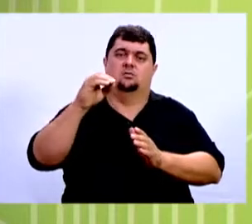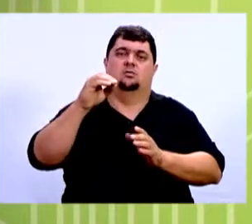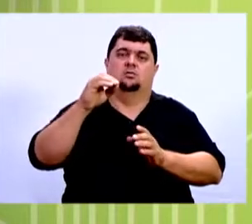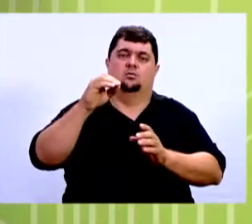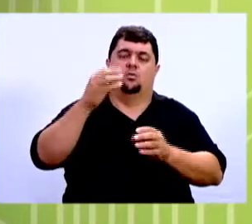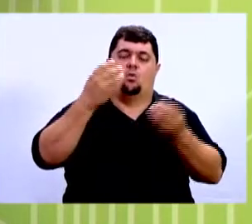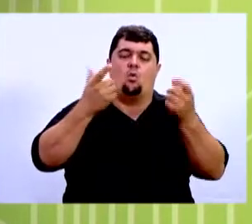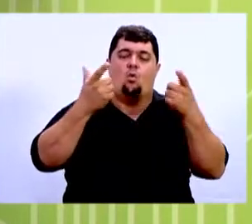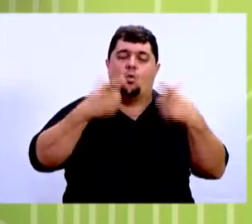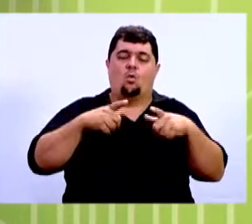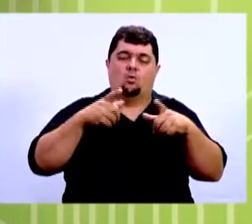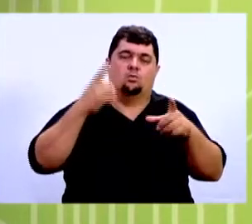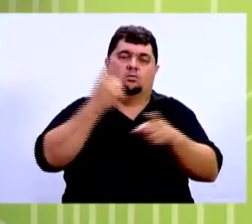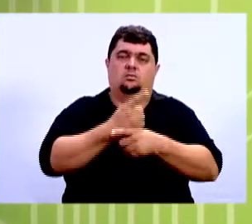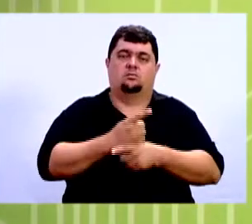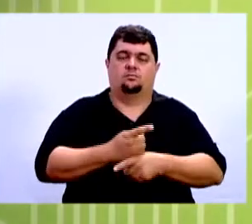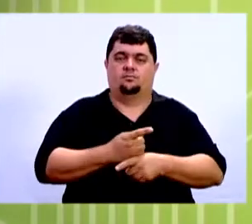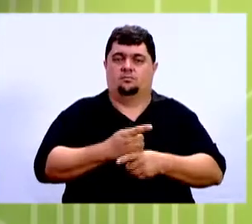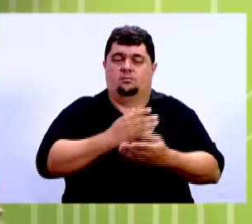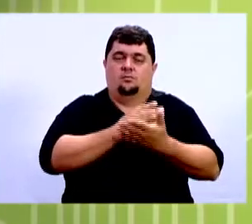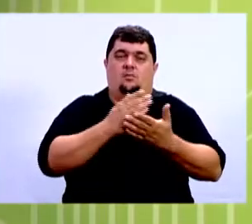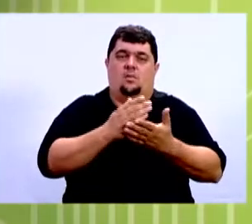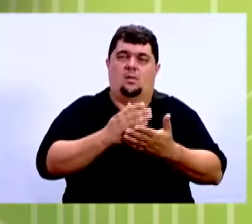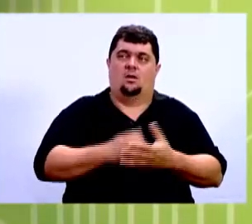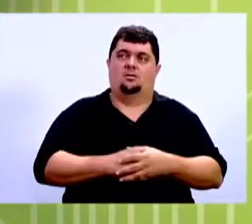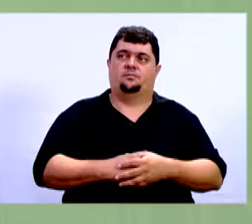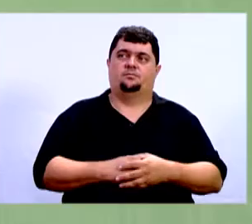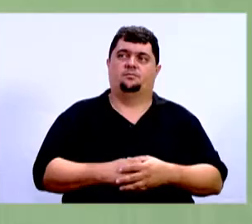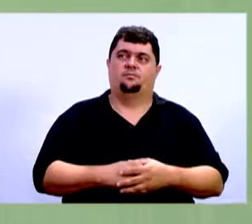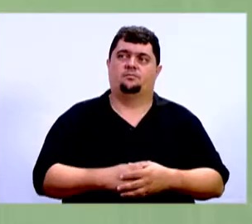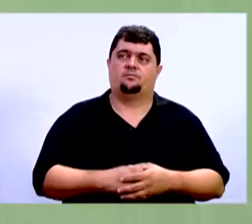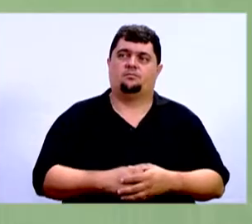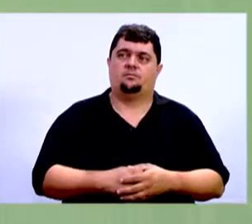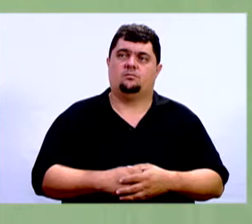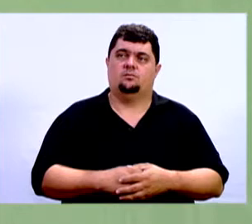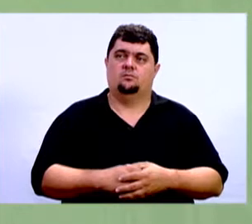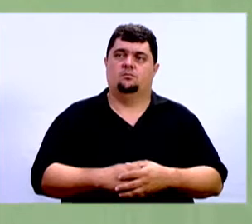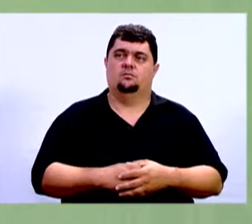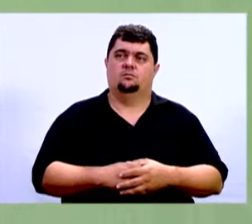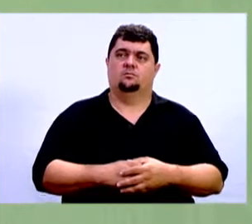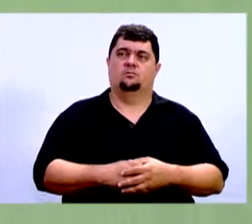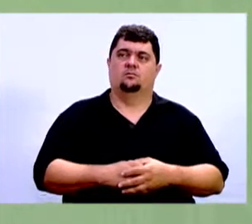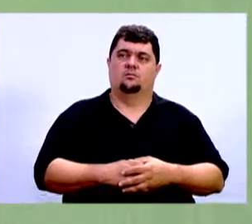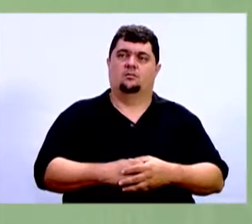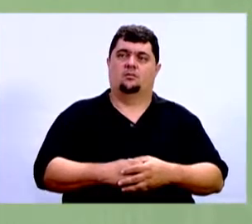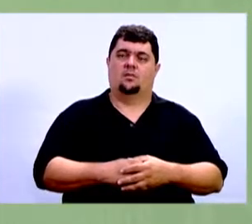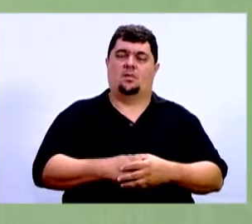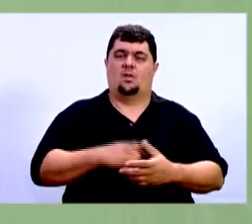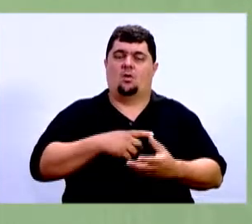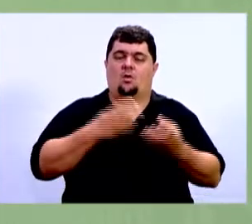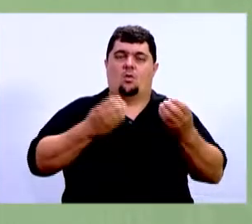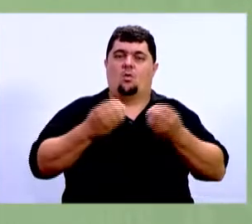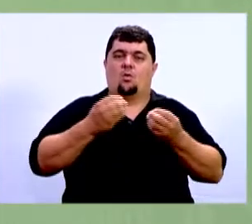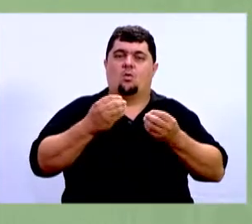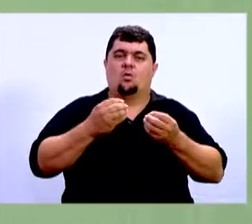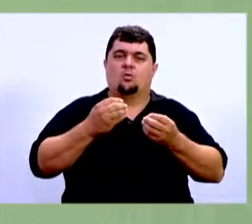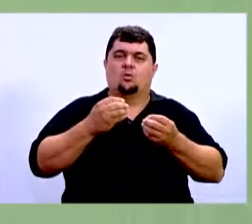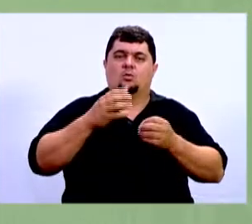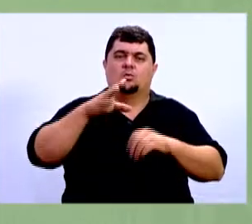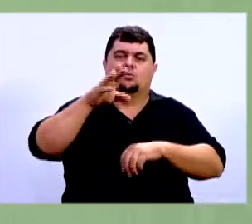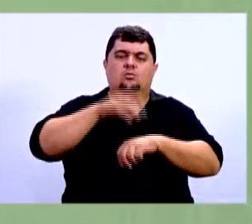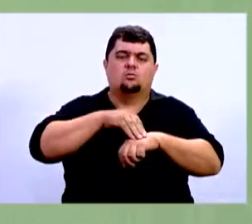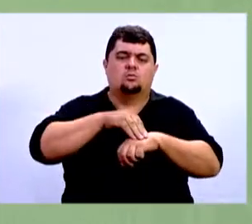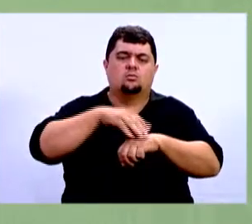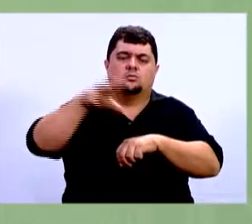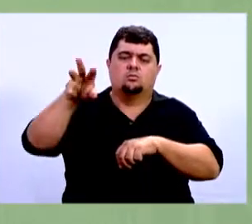acadêmico. Muito bem, para início de conversa vamos falar sobre os instrumentos para coleta de dados. Normalmente você vai definir